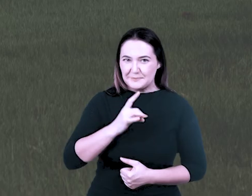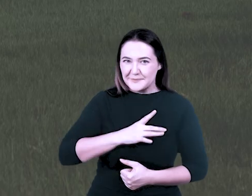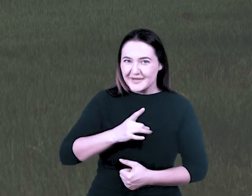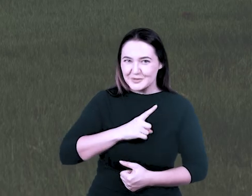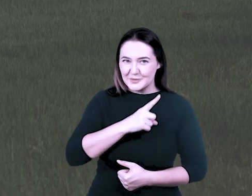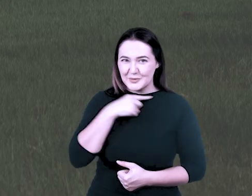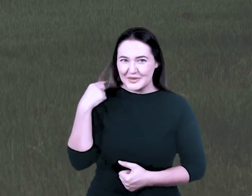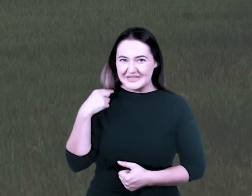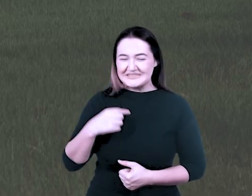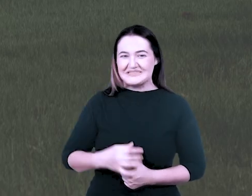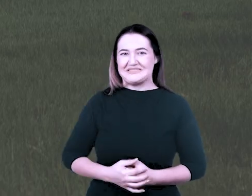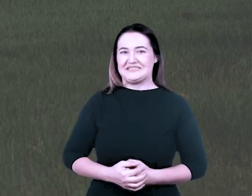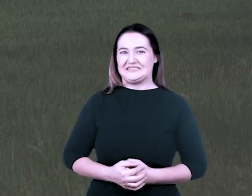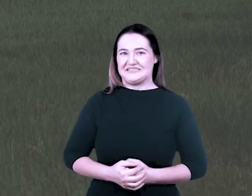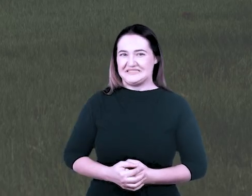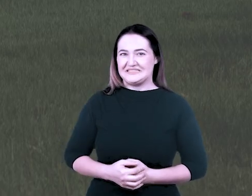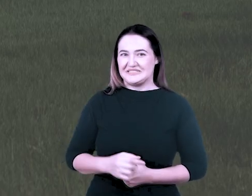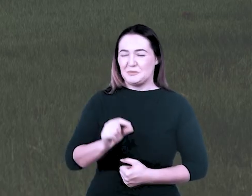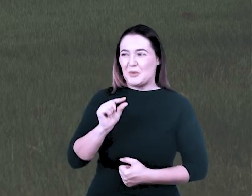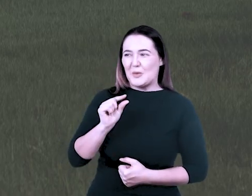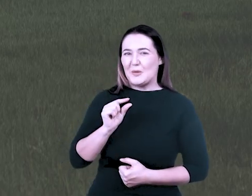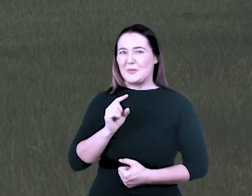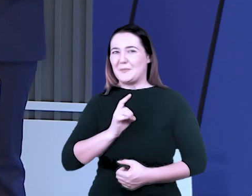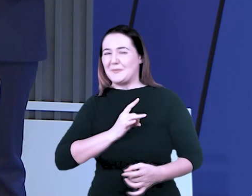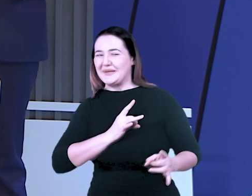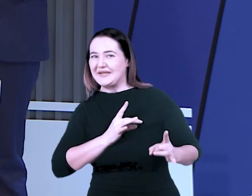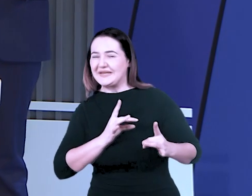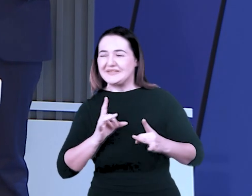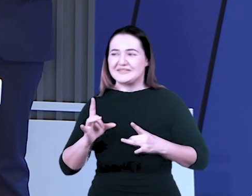medo da morte? Ela te assusta?